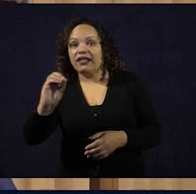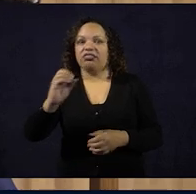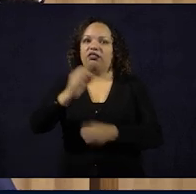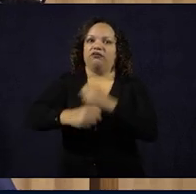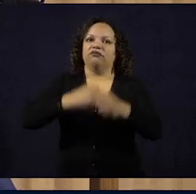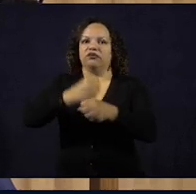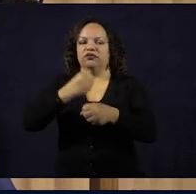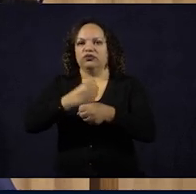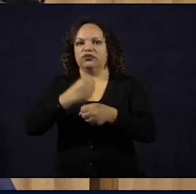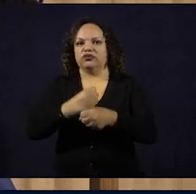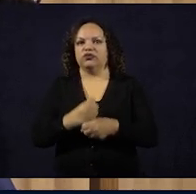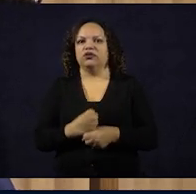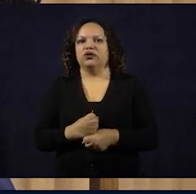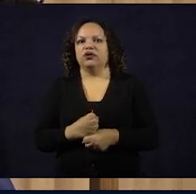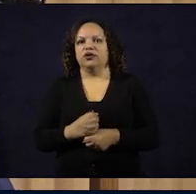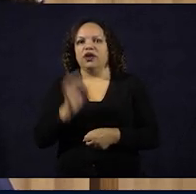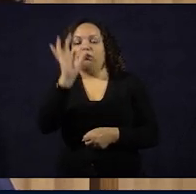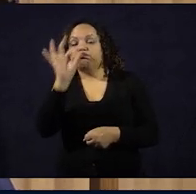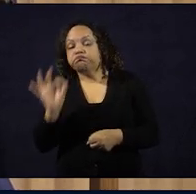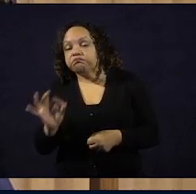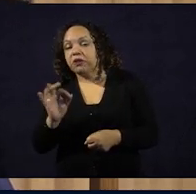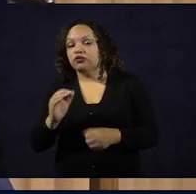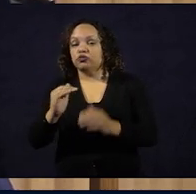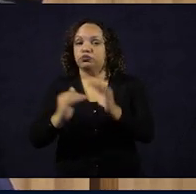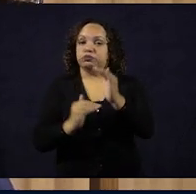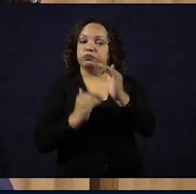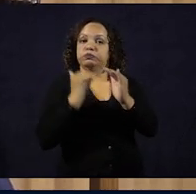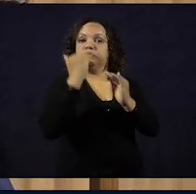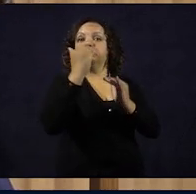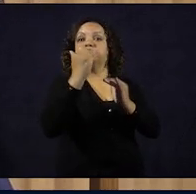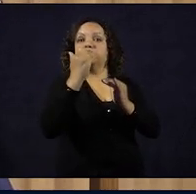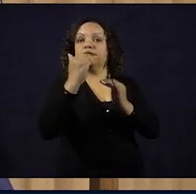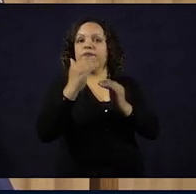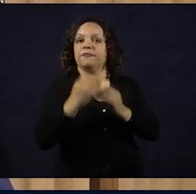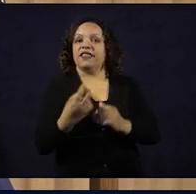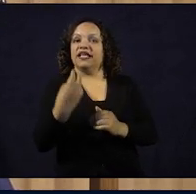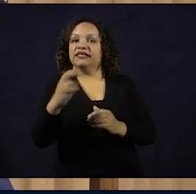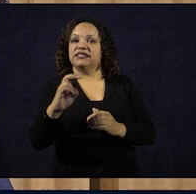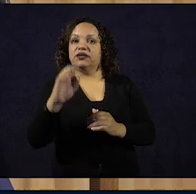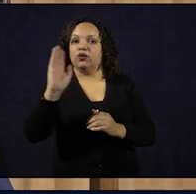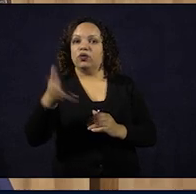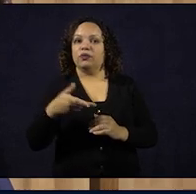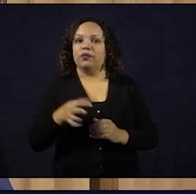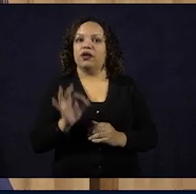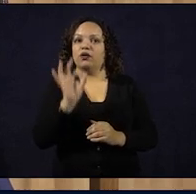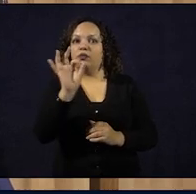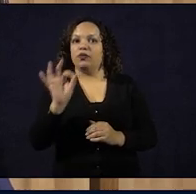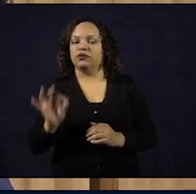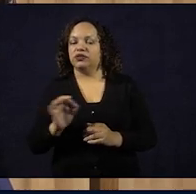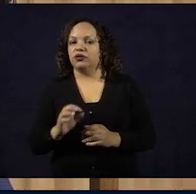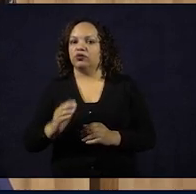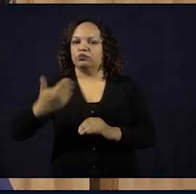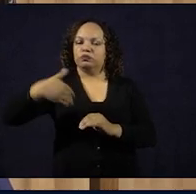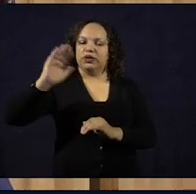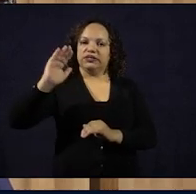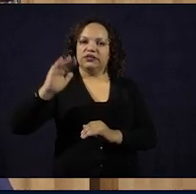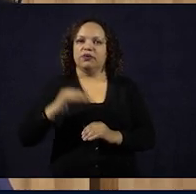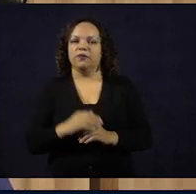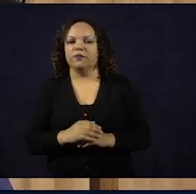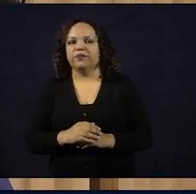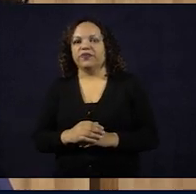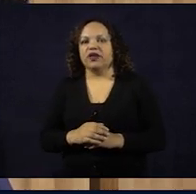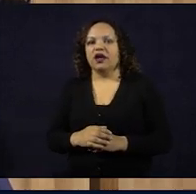e a taxa é um pouco acima de inflação mais cinco e meio e essa mesma taxa ela